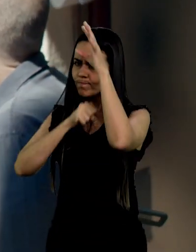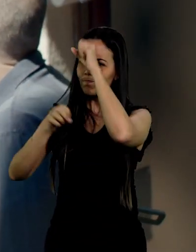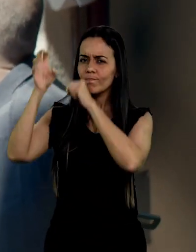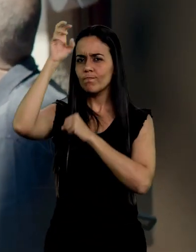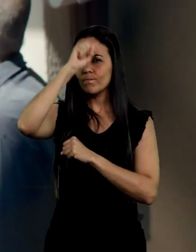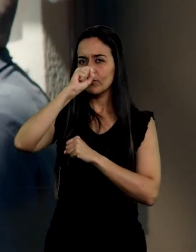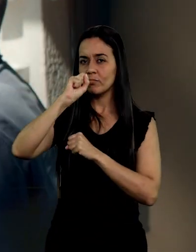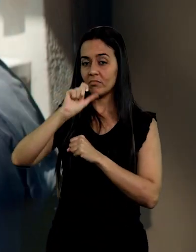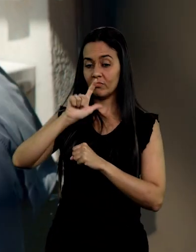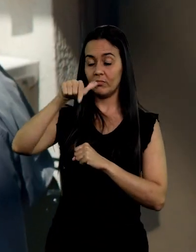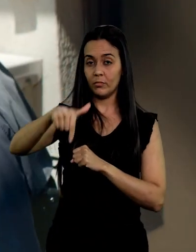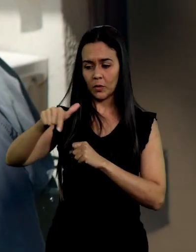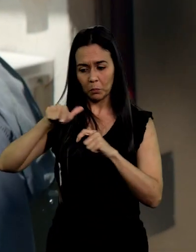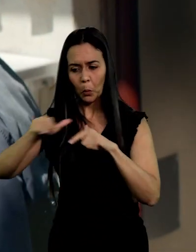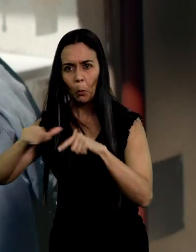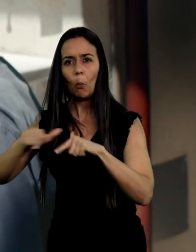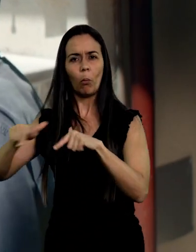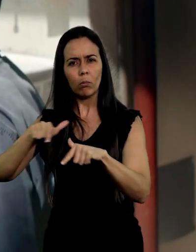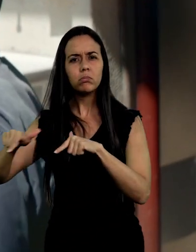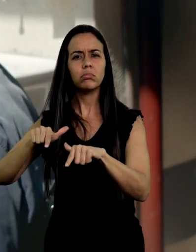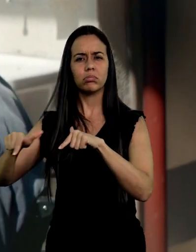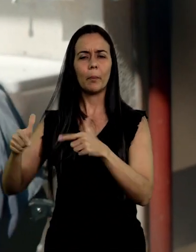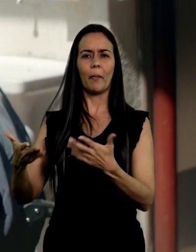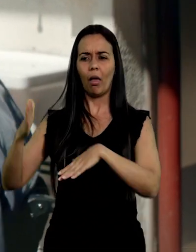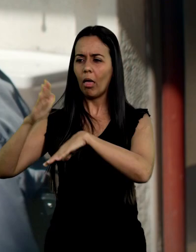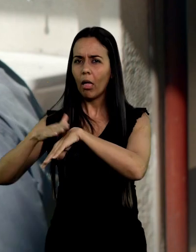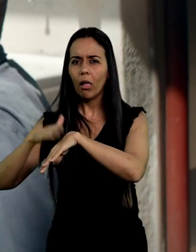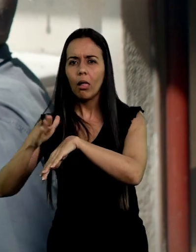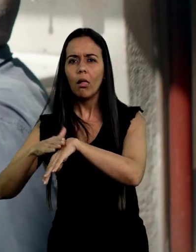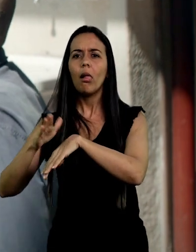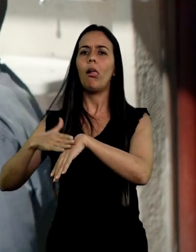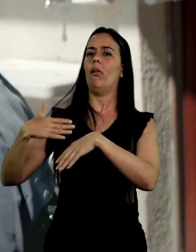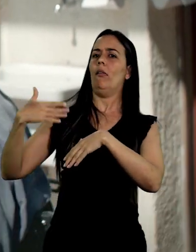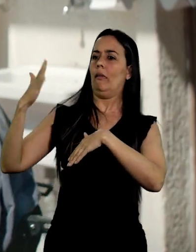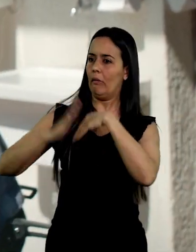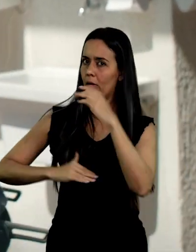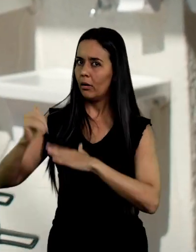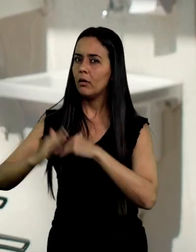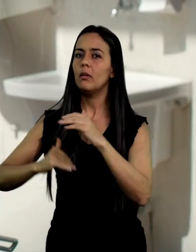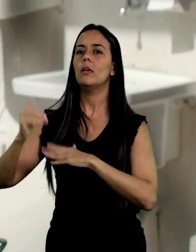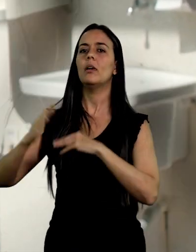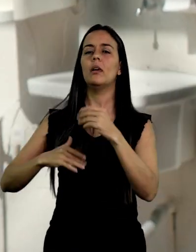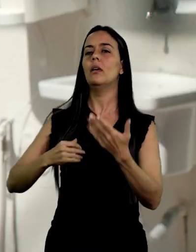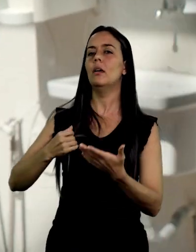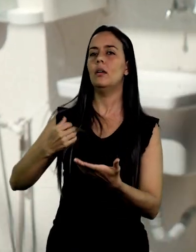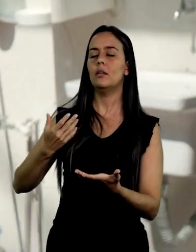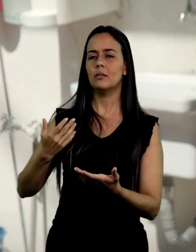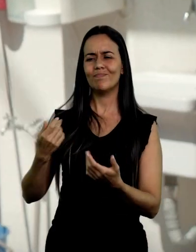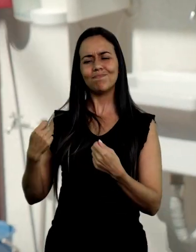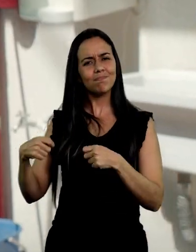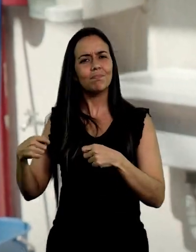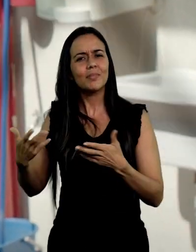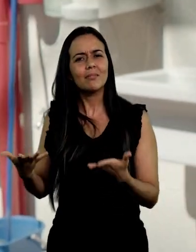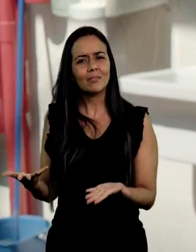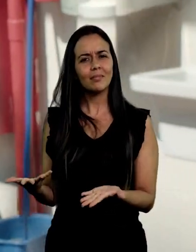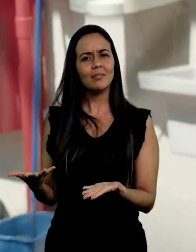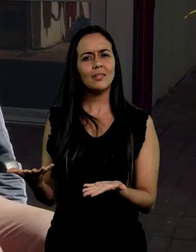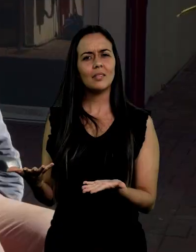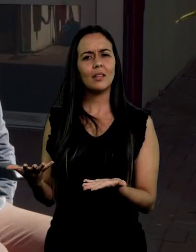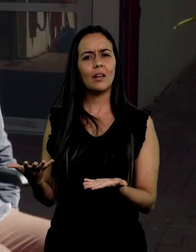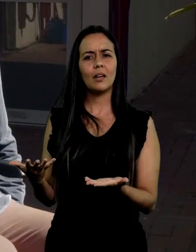A utilidade é o grande valor, né? Tem que servir para alguma coisa, tem que ser produtivo, tem